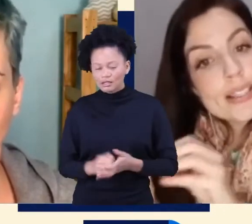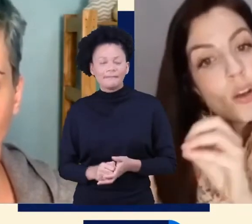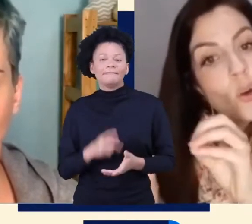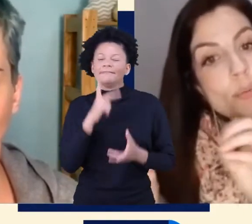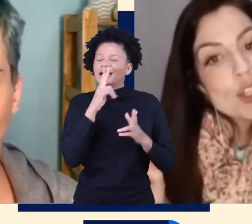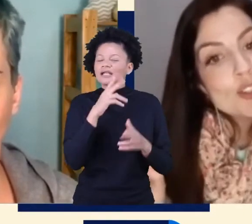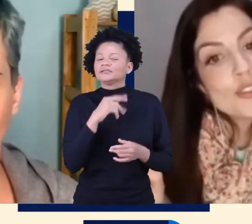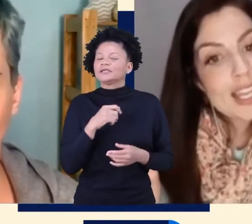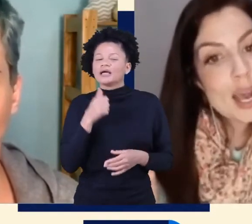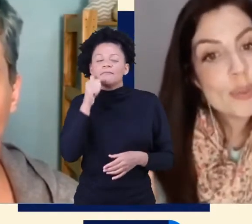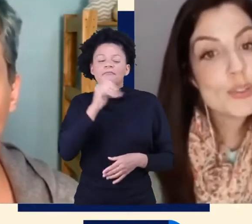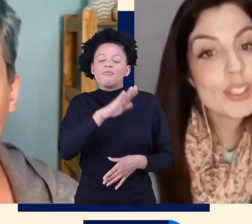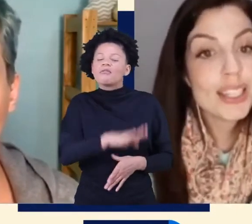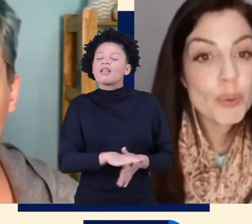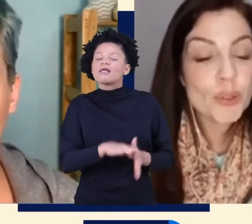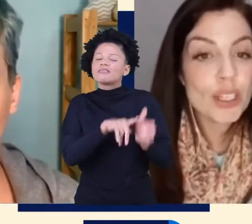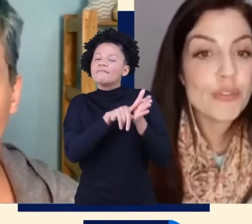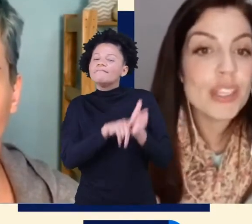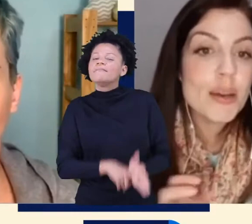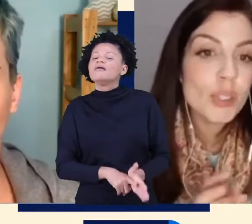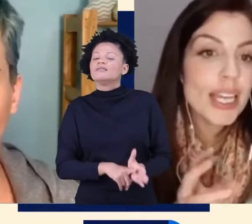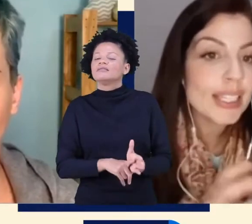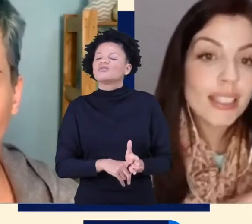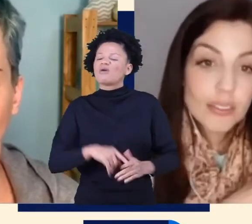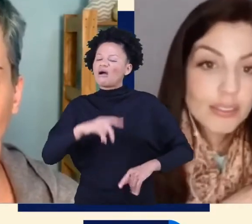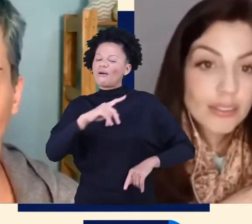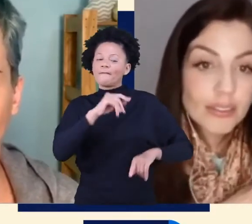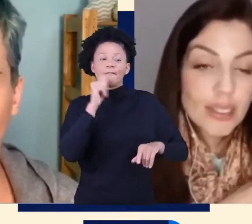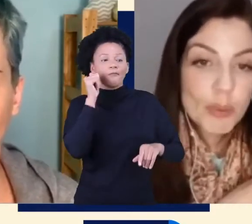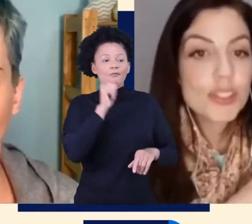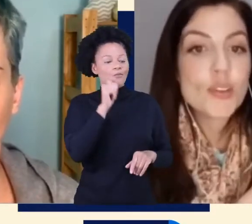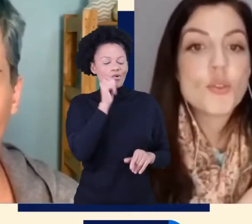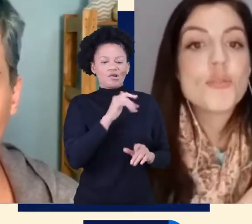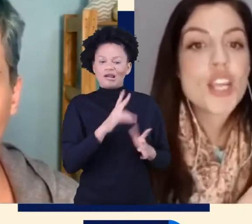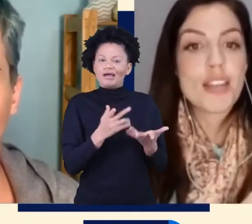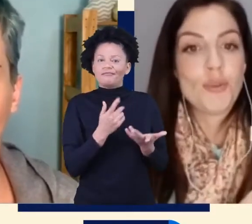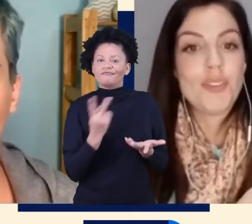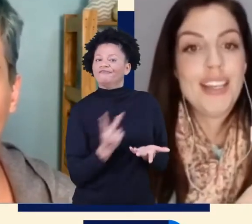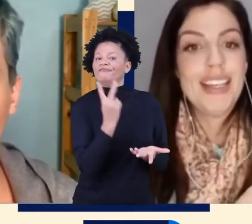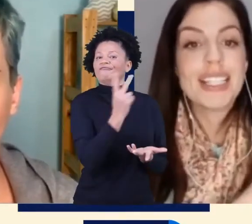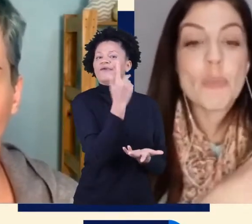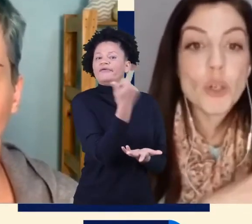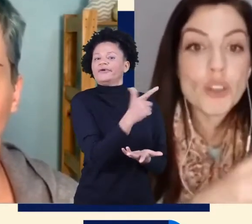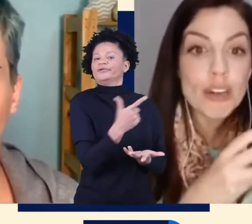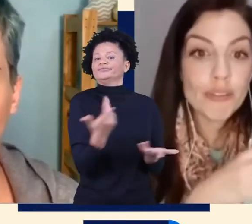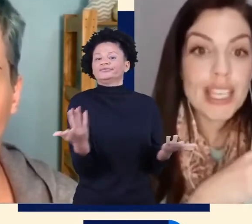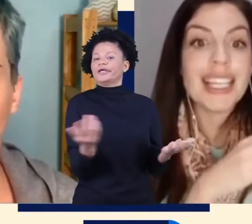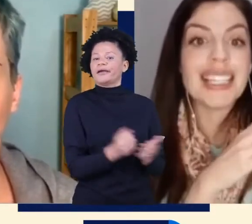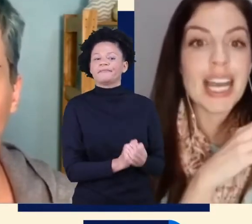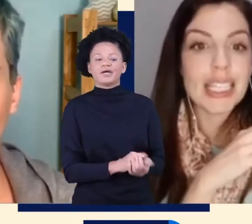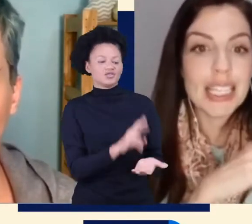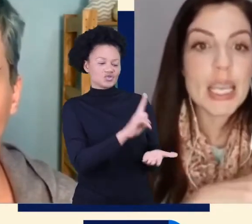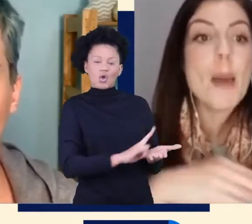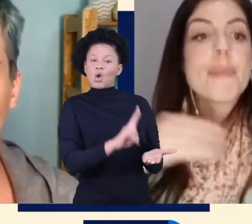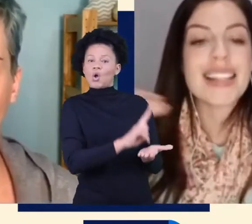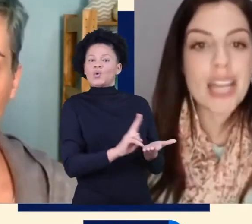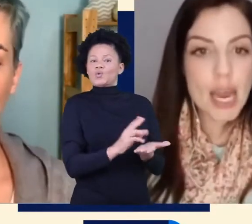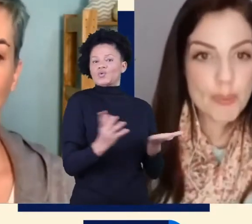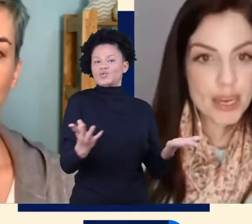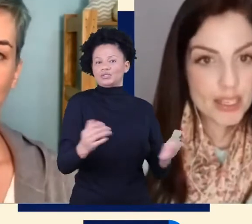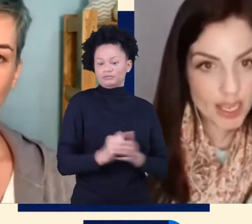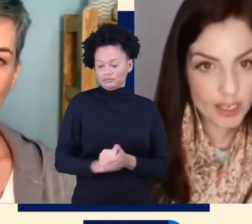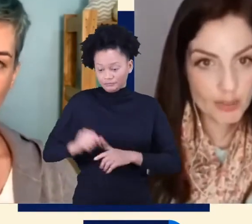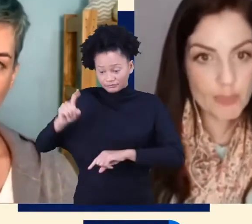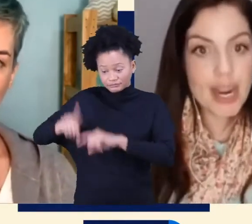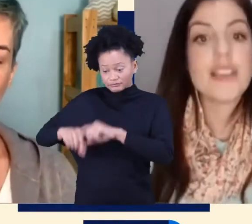gente começa a objetificar. Por isso que na pornografia a mulher tá na posição de objeto. A pornografia, ela tá ali para